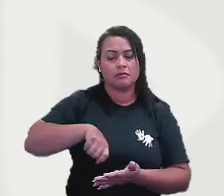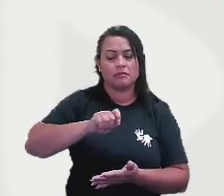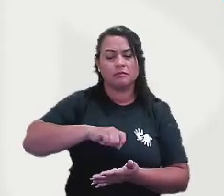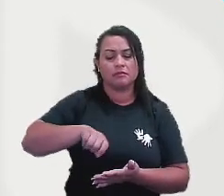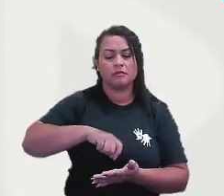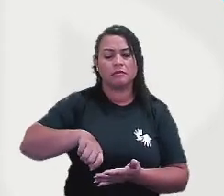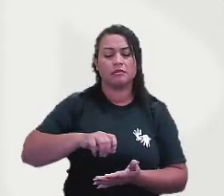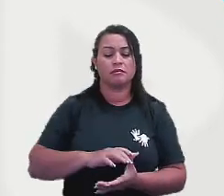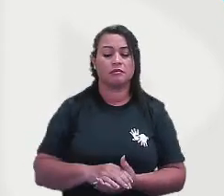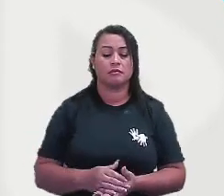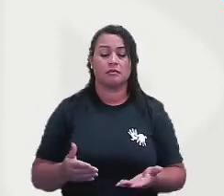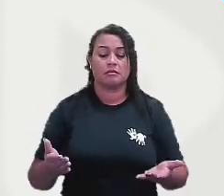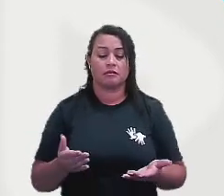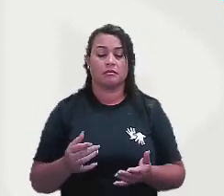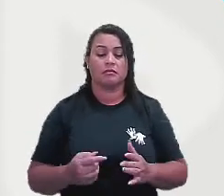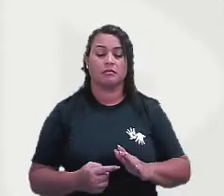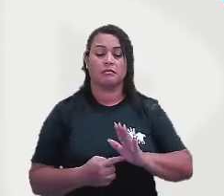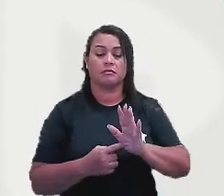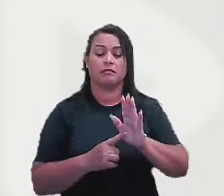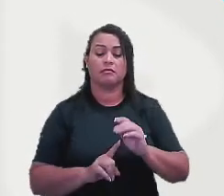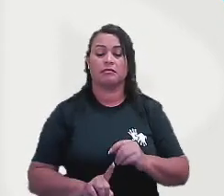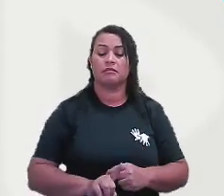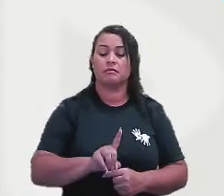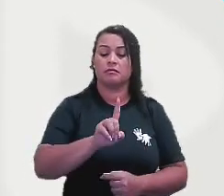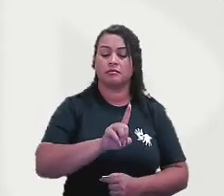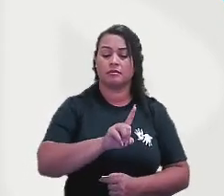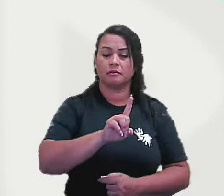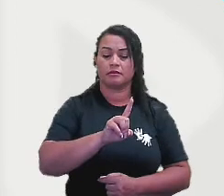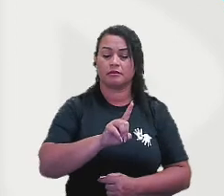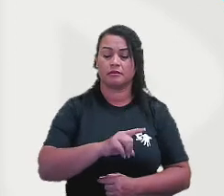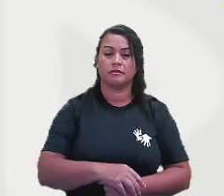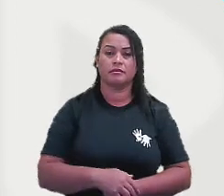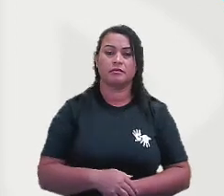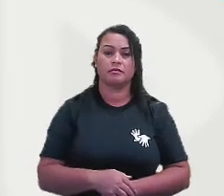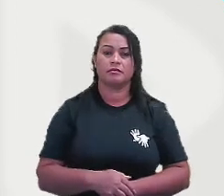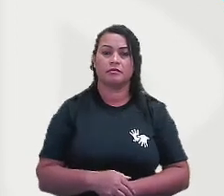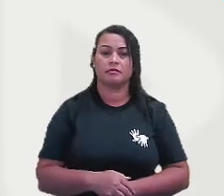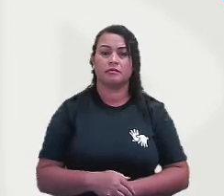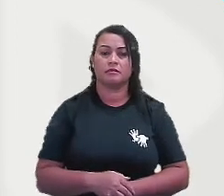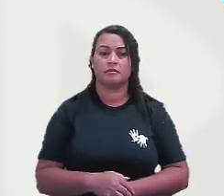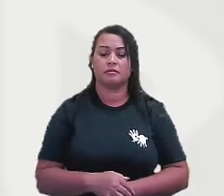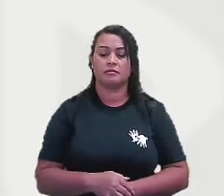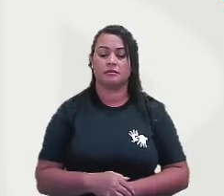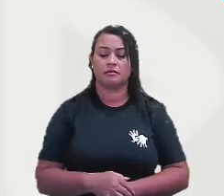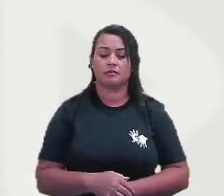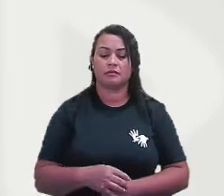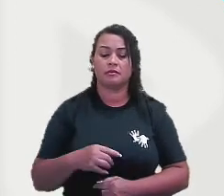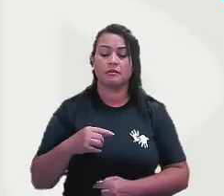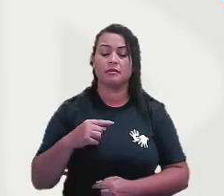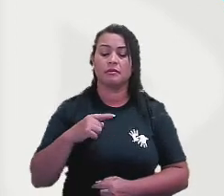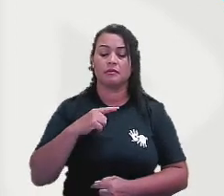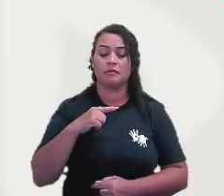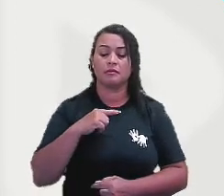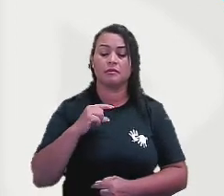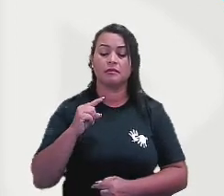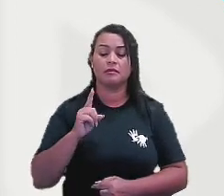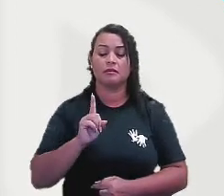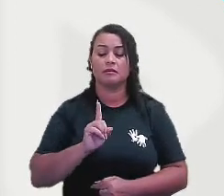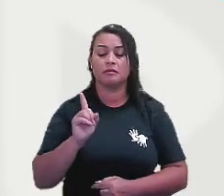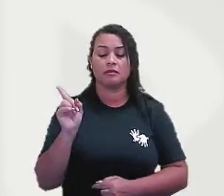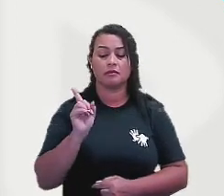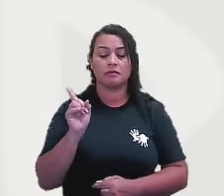Aqui a gente tem, ó, aquela reportagem que eu mostrei no início, só que eu coloquei